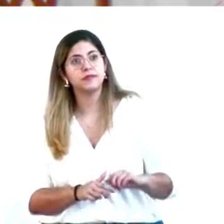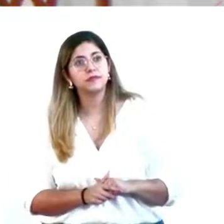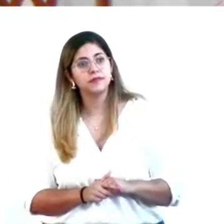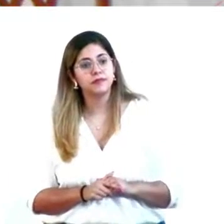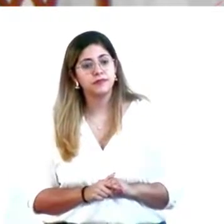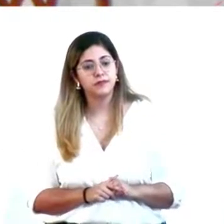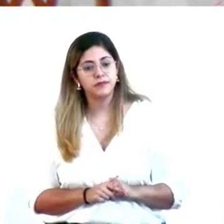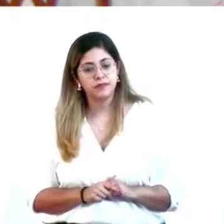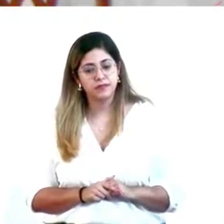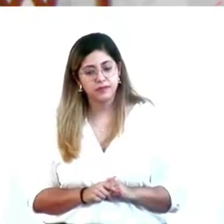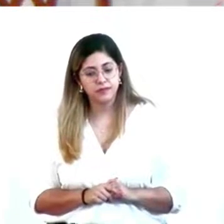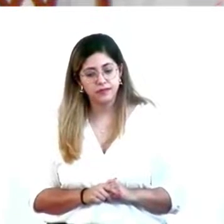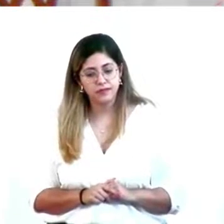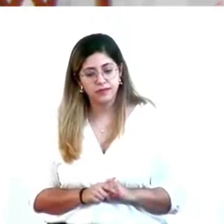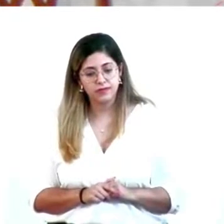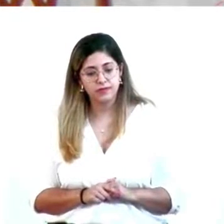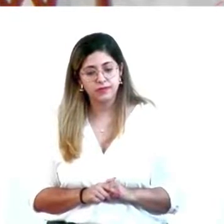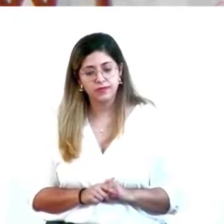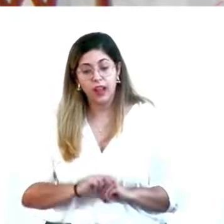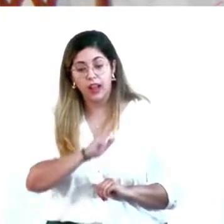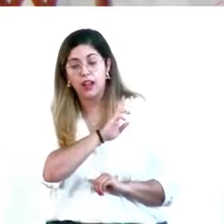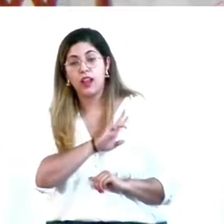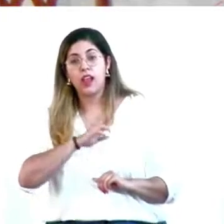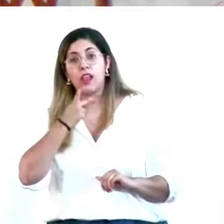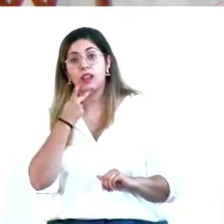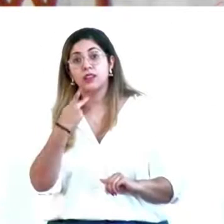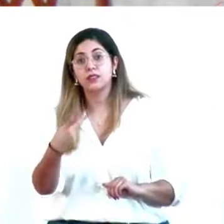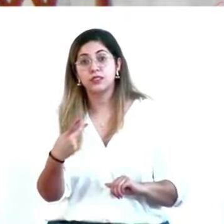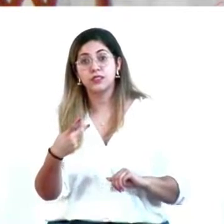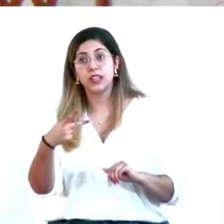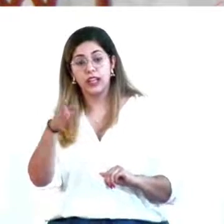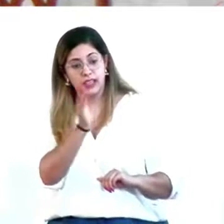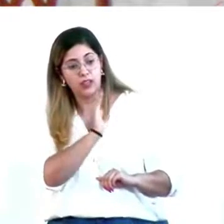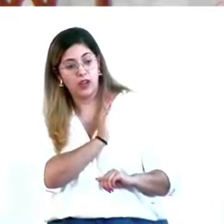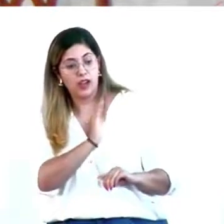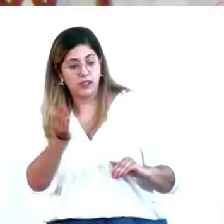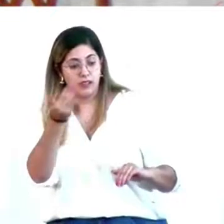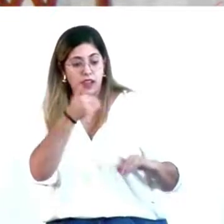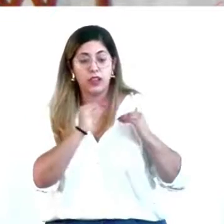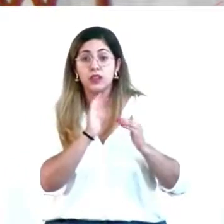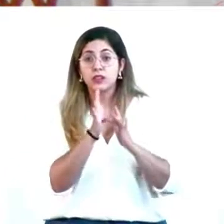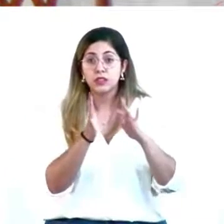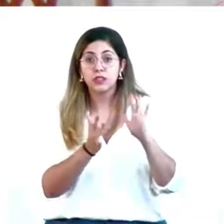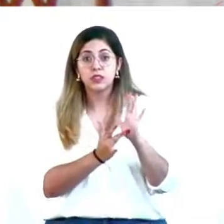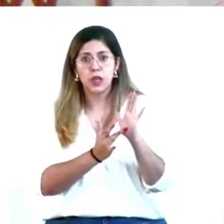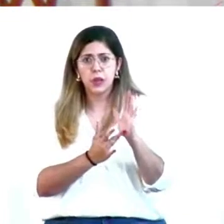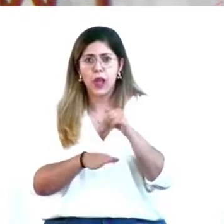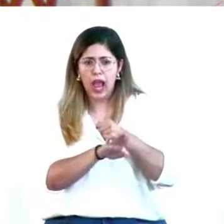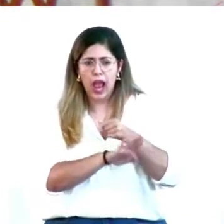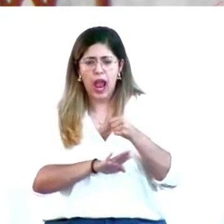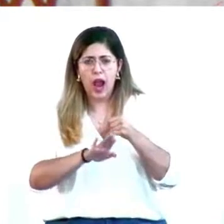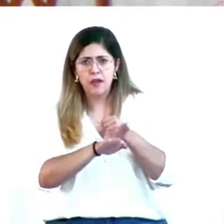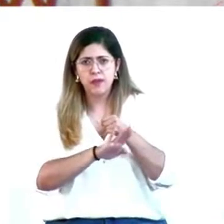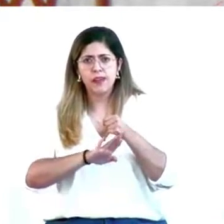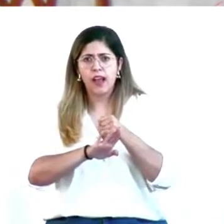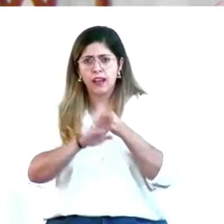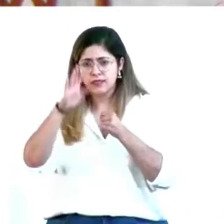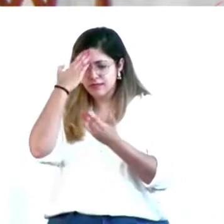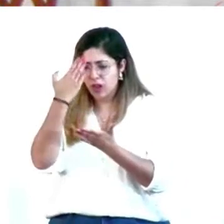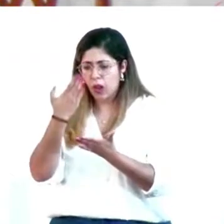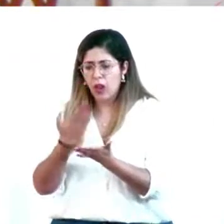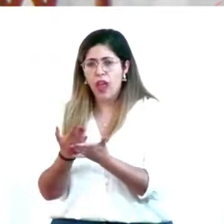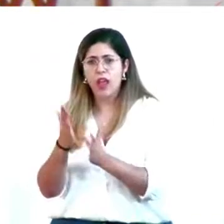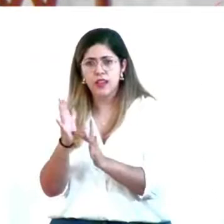Cristo habite no coração pela fé, com as bases fincadas no amor de Deus, para compreenderem qual